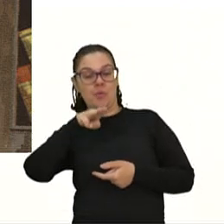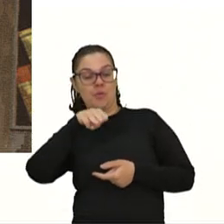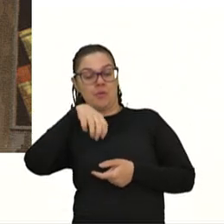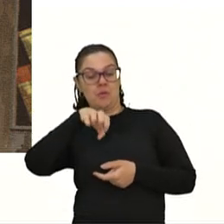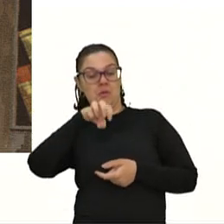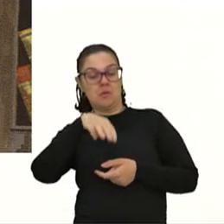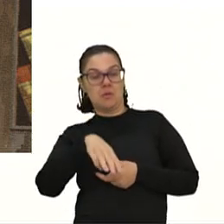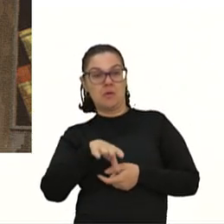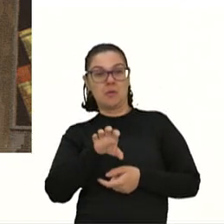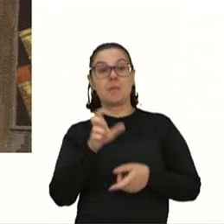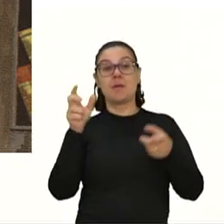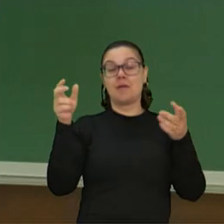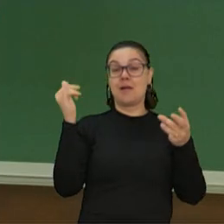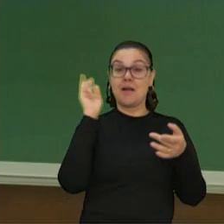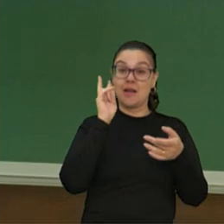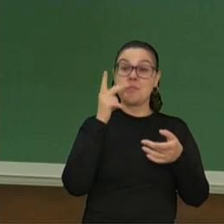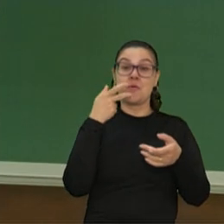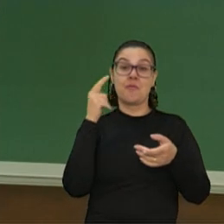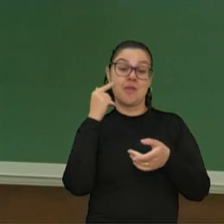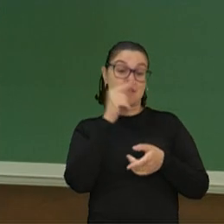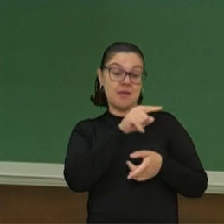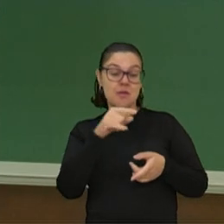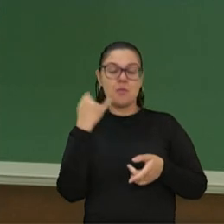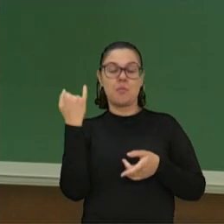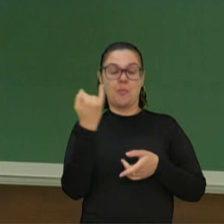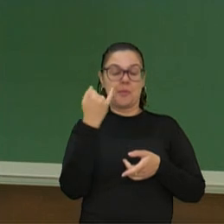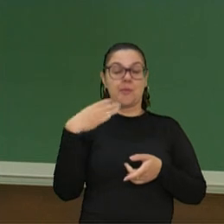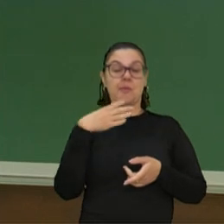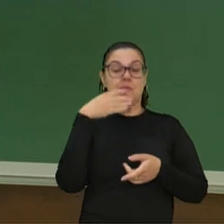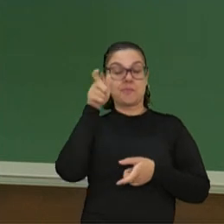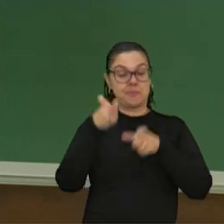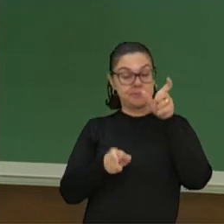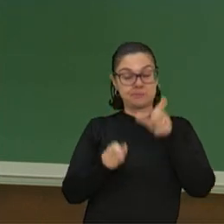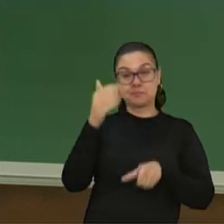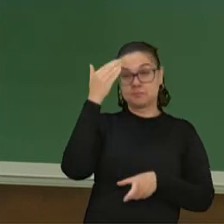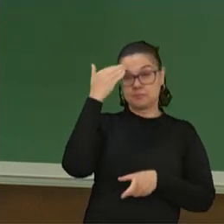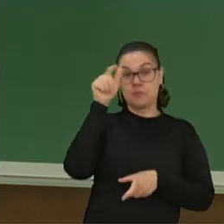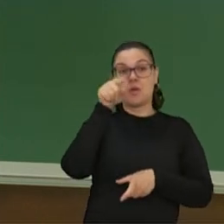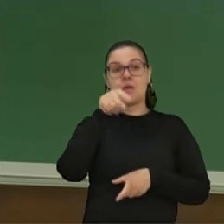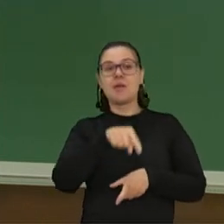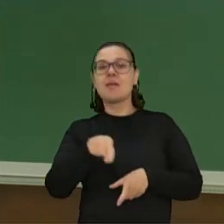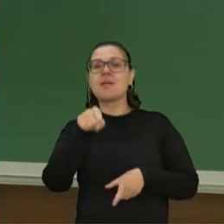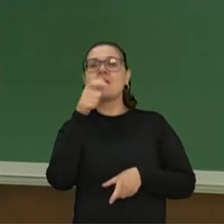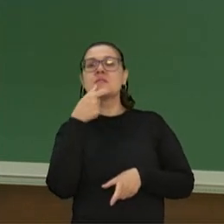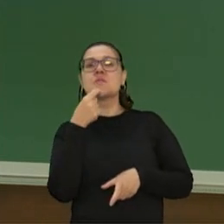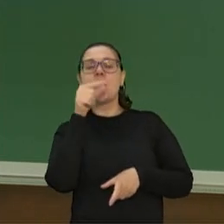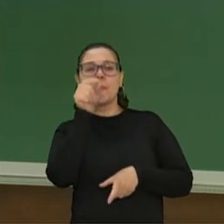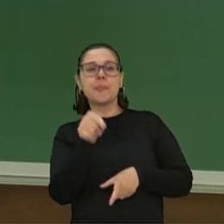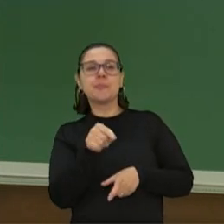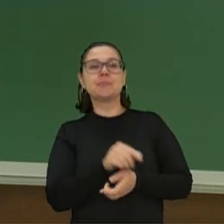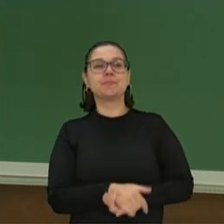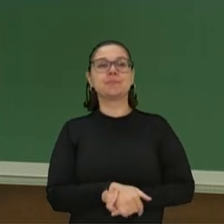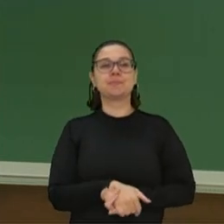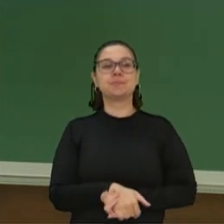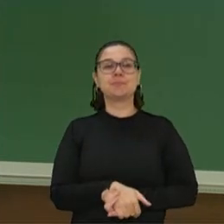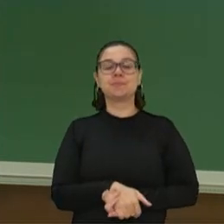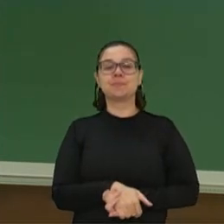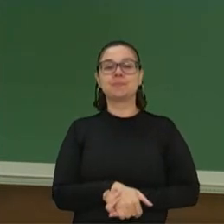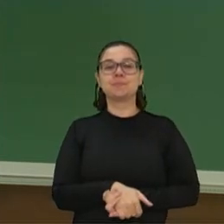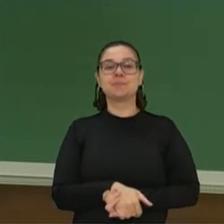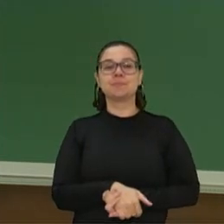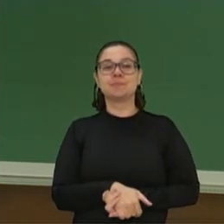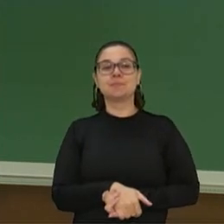meme. Lembra que eu falei da importância de vocês conhecerem as personalidades? Então, quem é a personalidade que está ali nesse